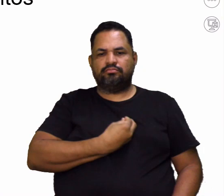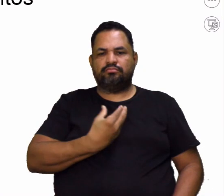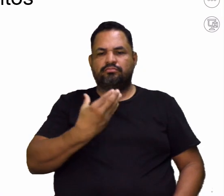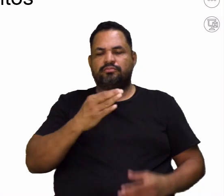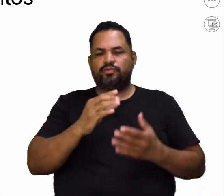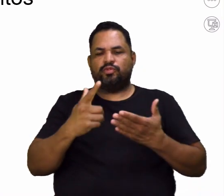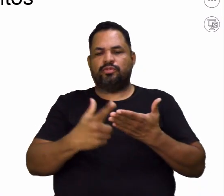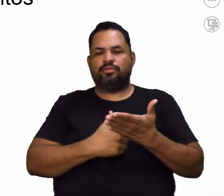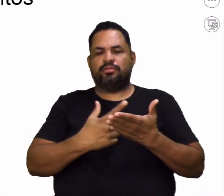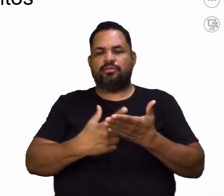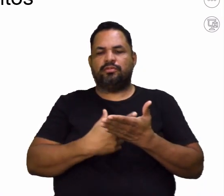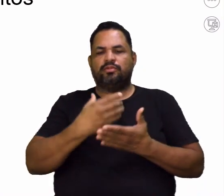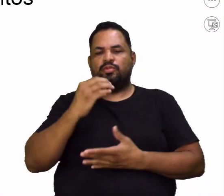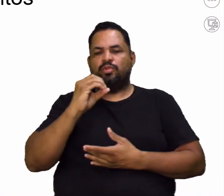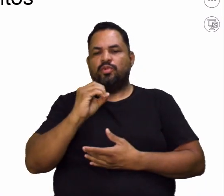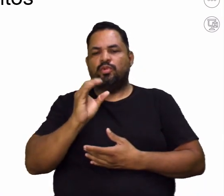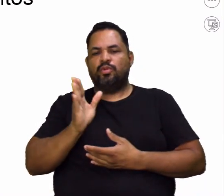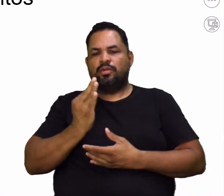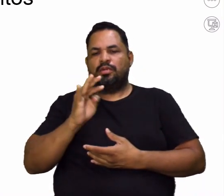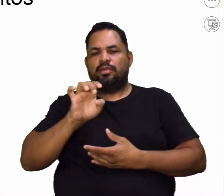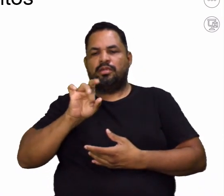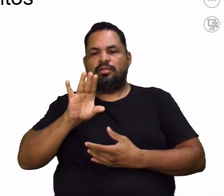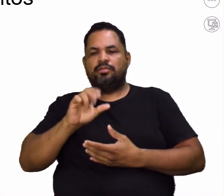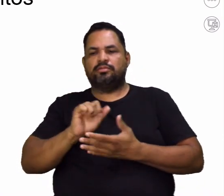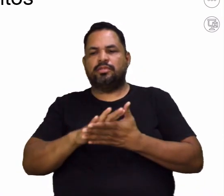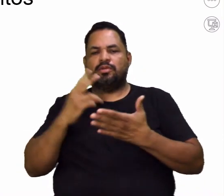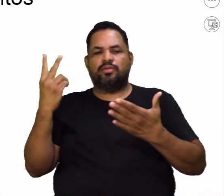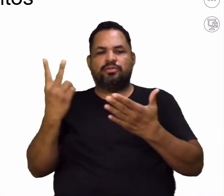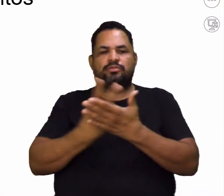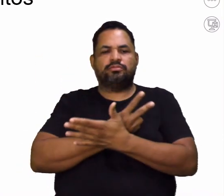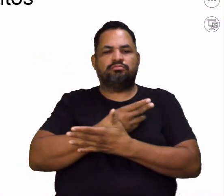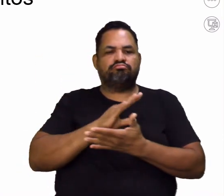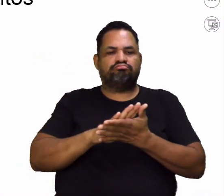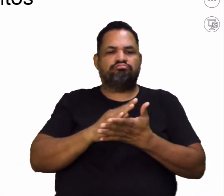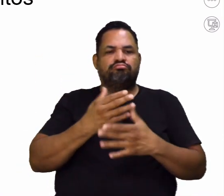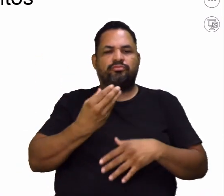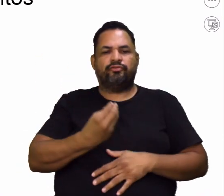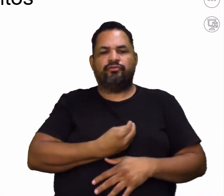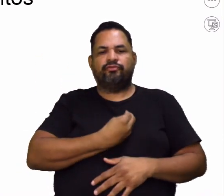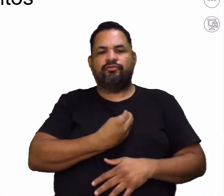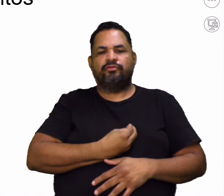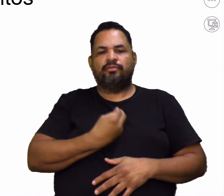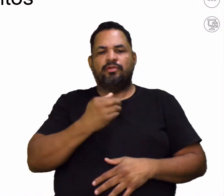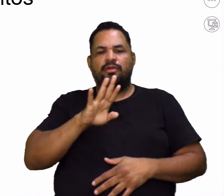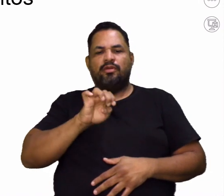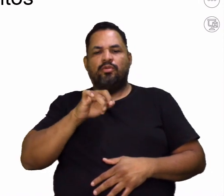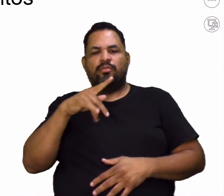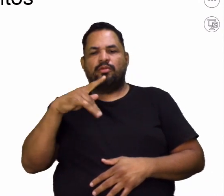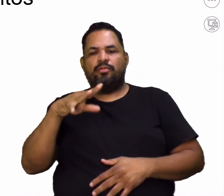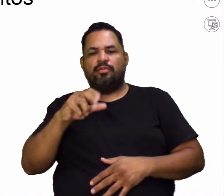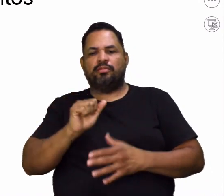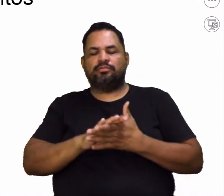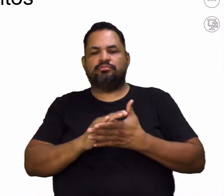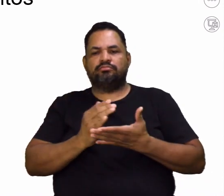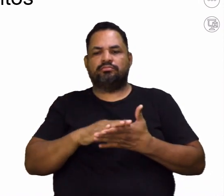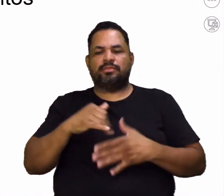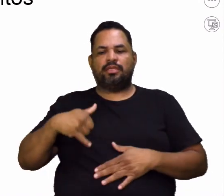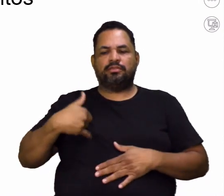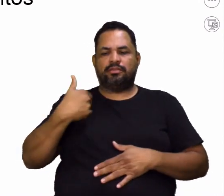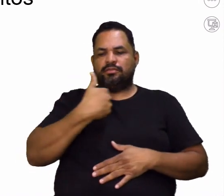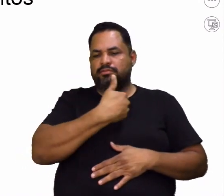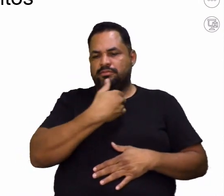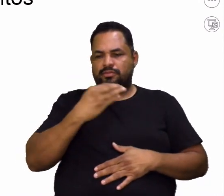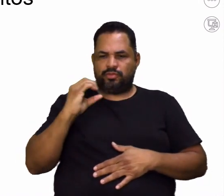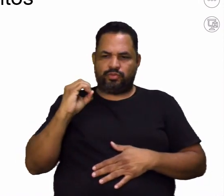está ligada a um episódio traumático vivido por Raul Pompéia aos dez